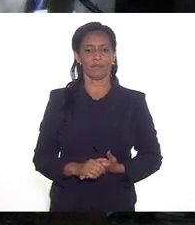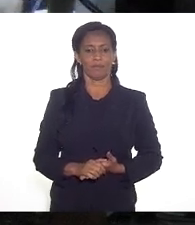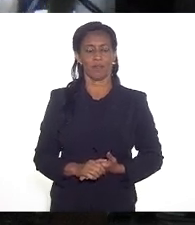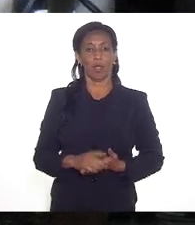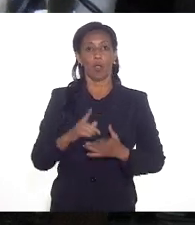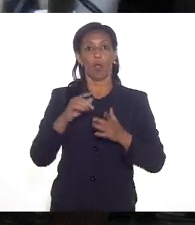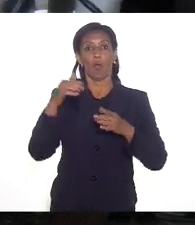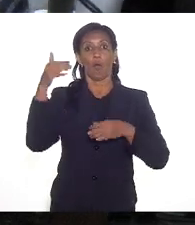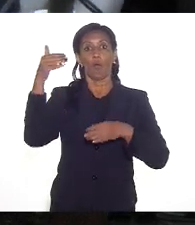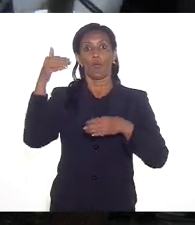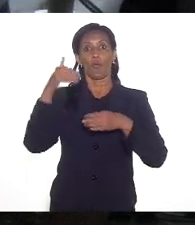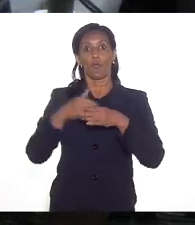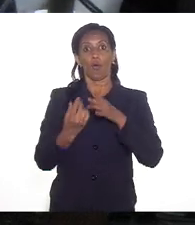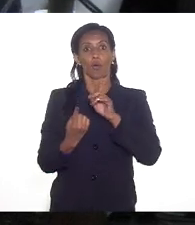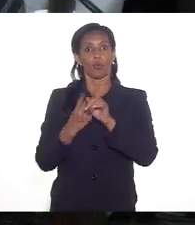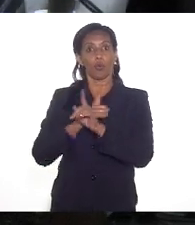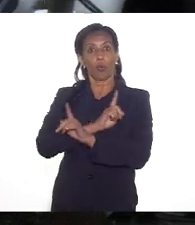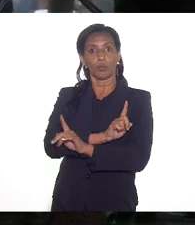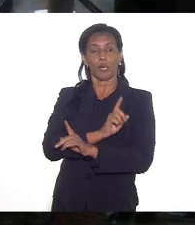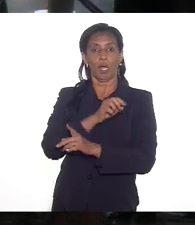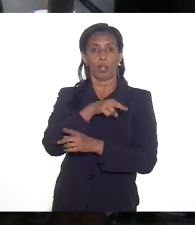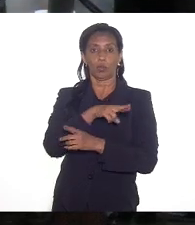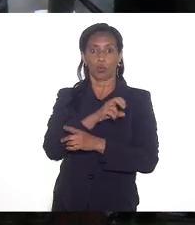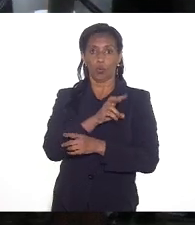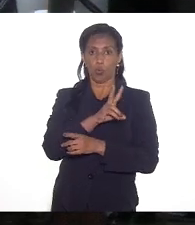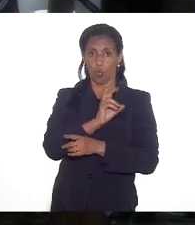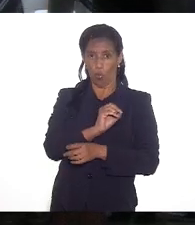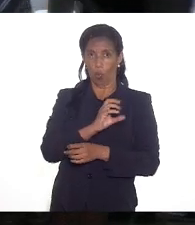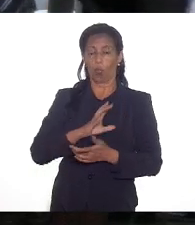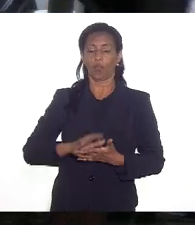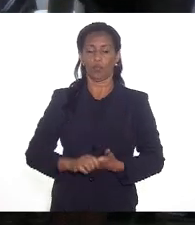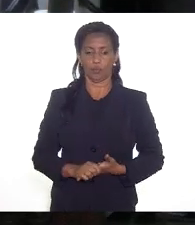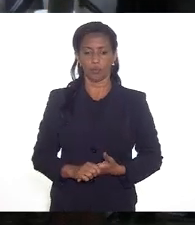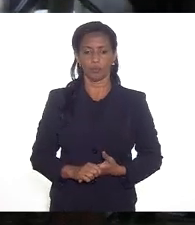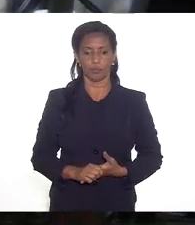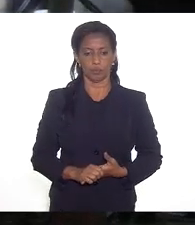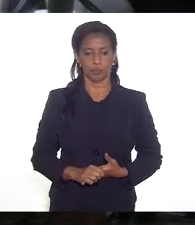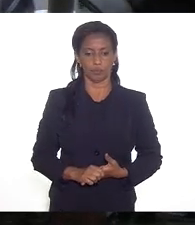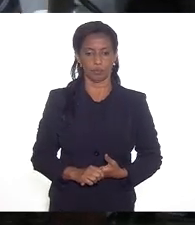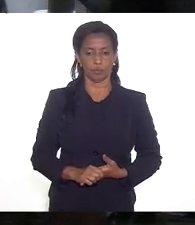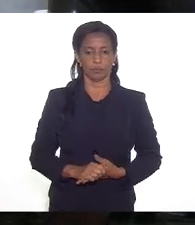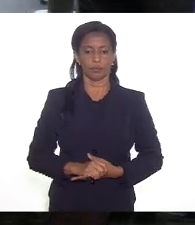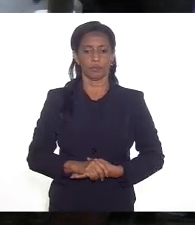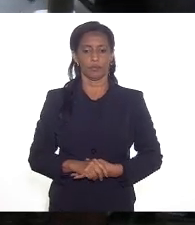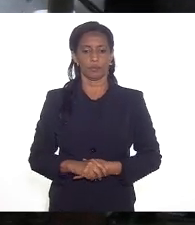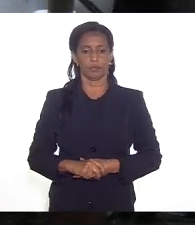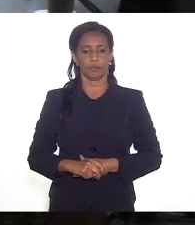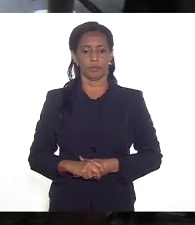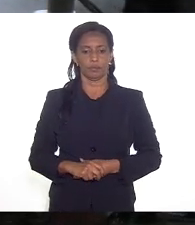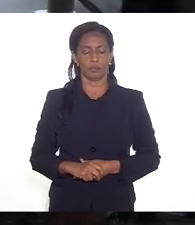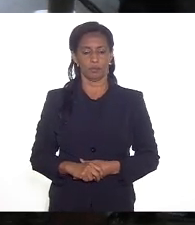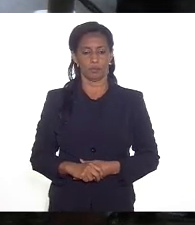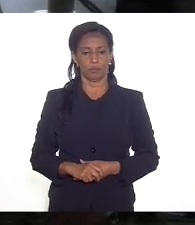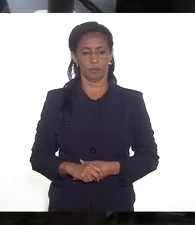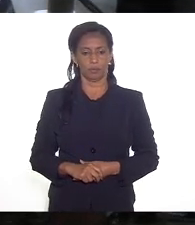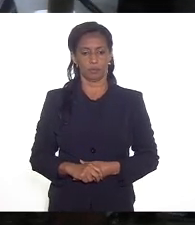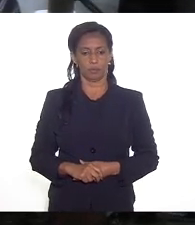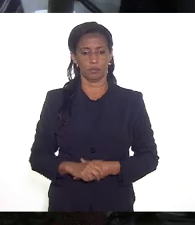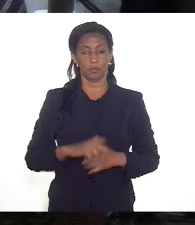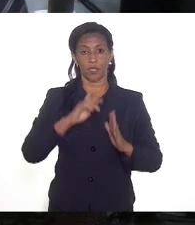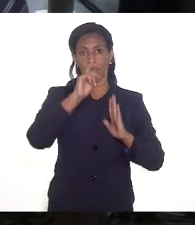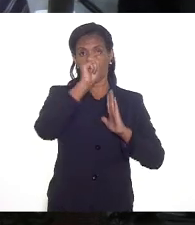do novo nós já temos ao final das sessões então conceder já estão inscritos